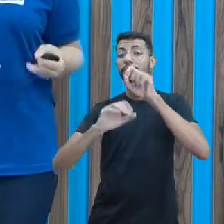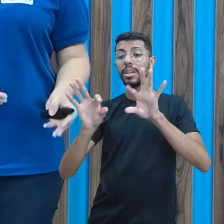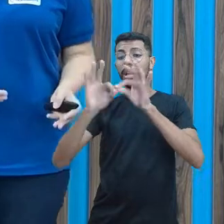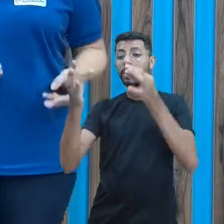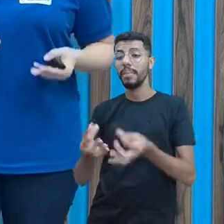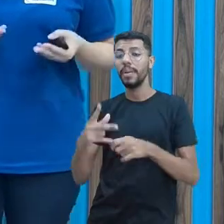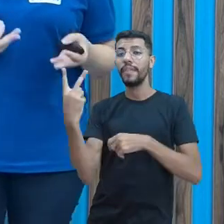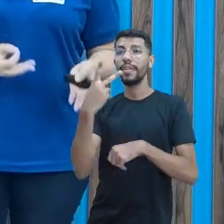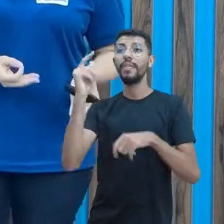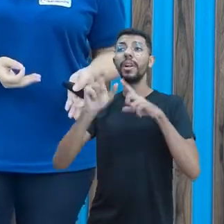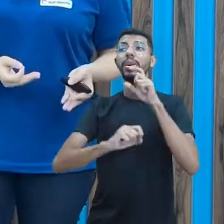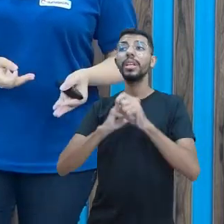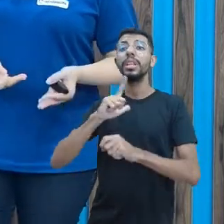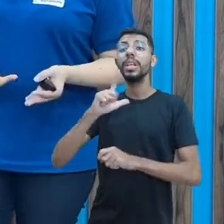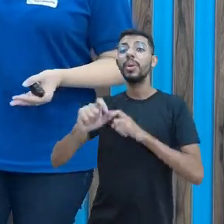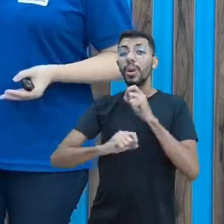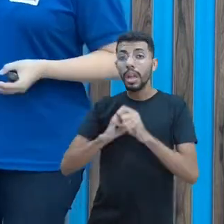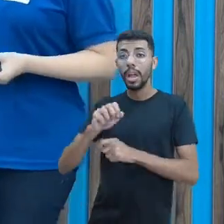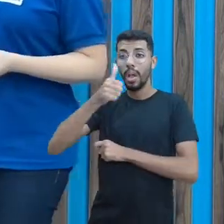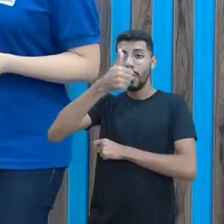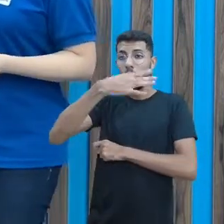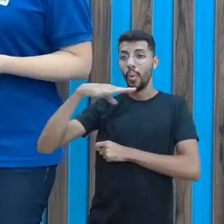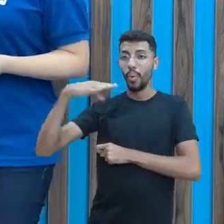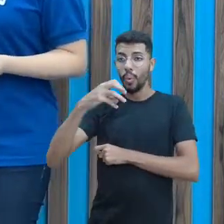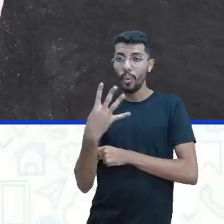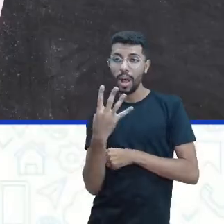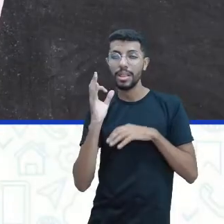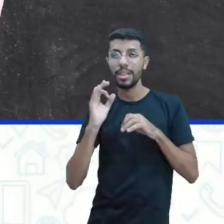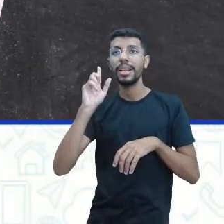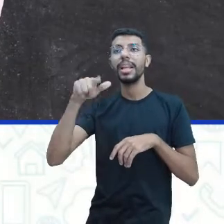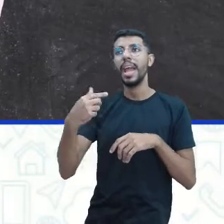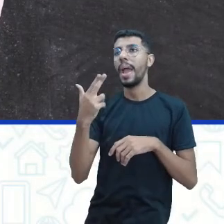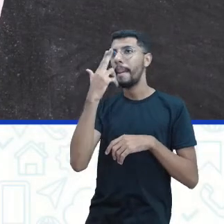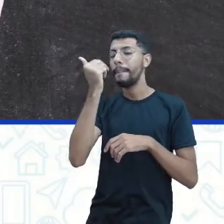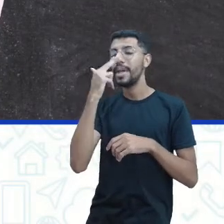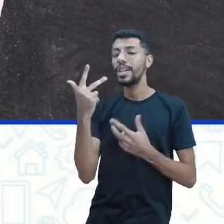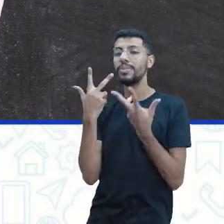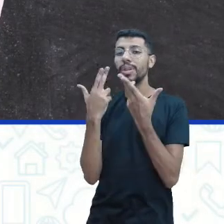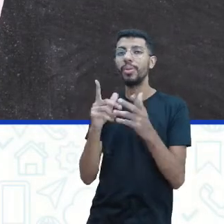é calcular 1/4 do valor, significa a mesma coisa que